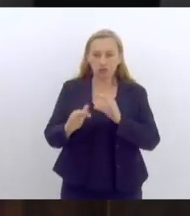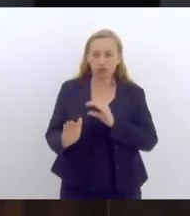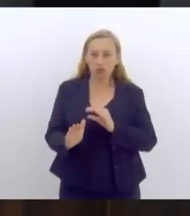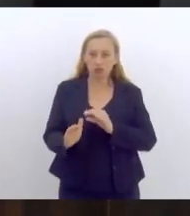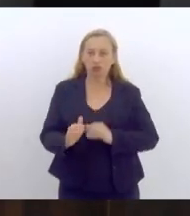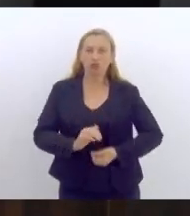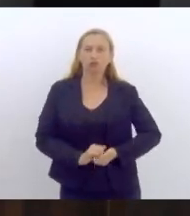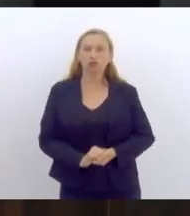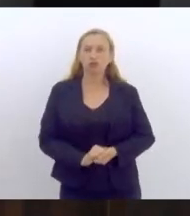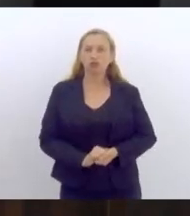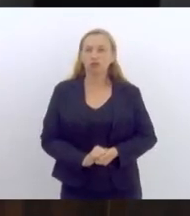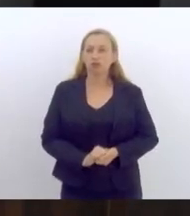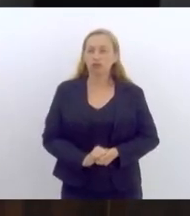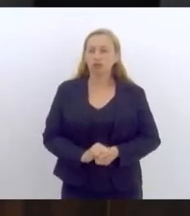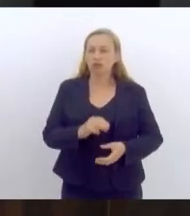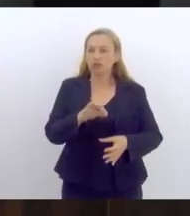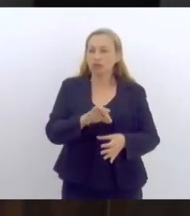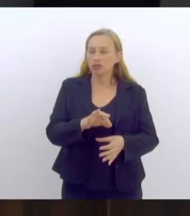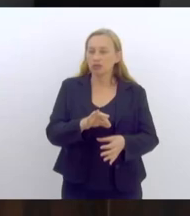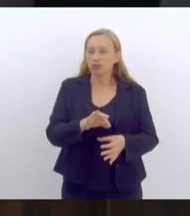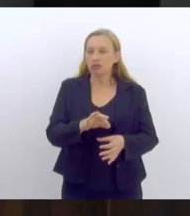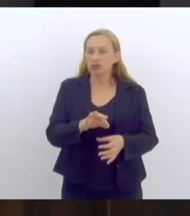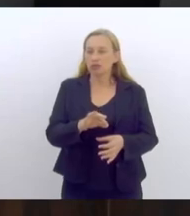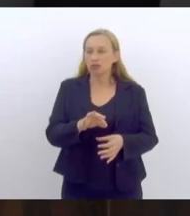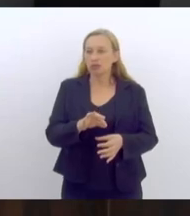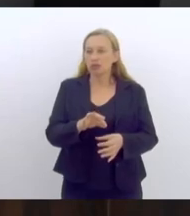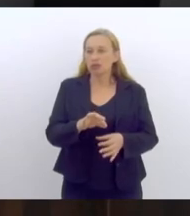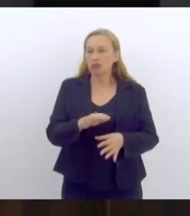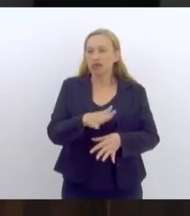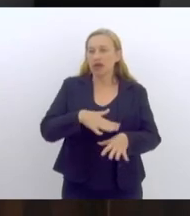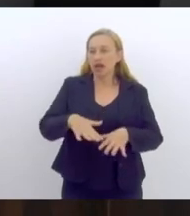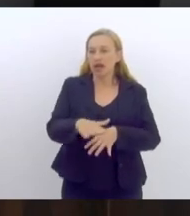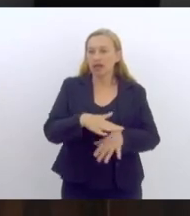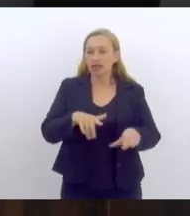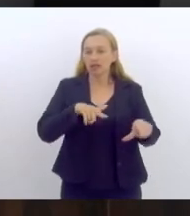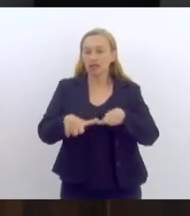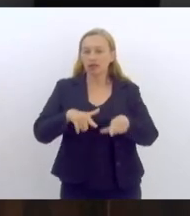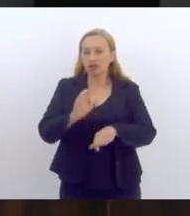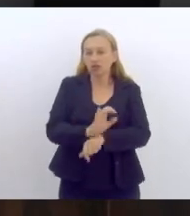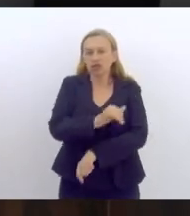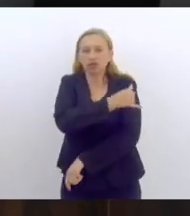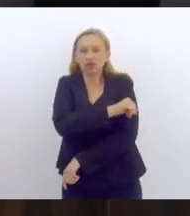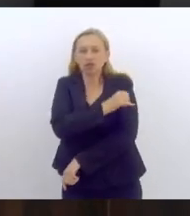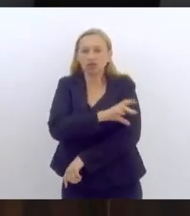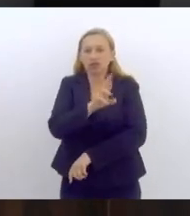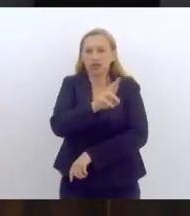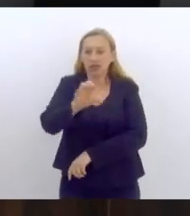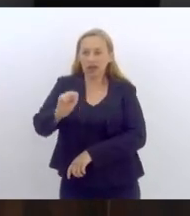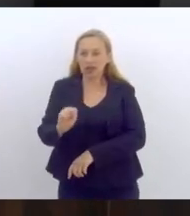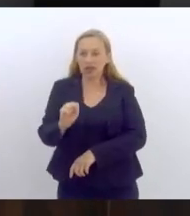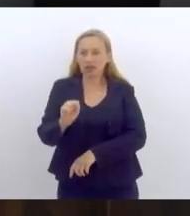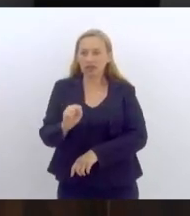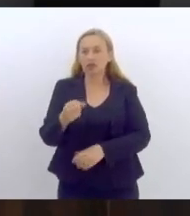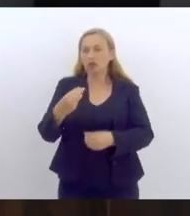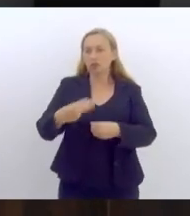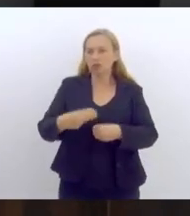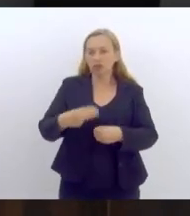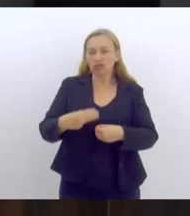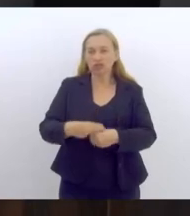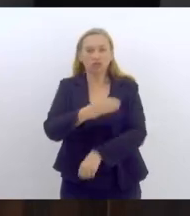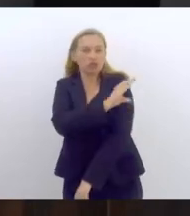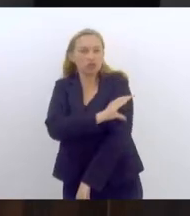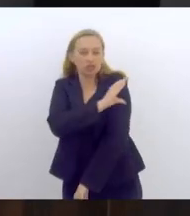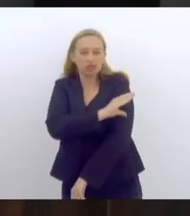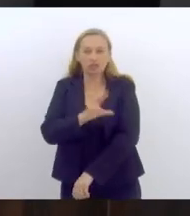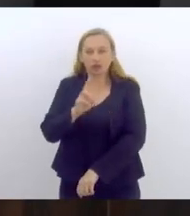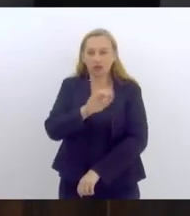sobre a implantação de mercado central de abastecimento do estado do Rio de Janeiro, CEAS-RJ, no município de Campos dos Goytacazes,